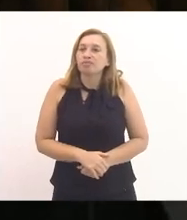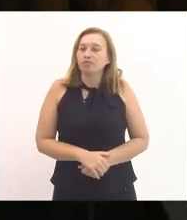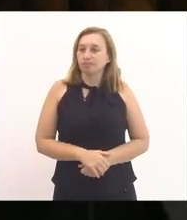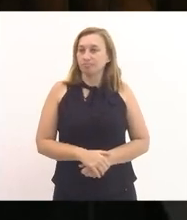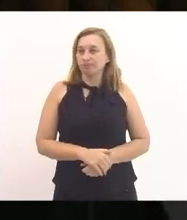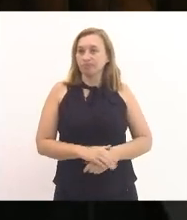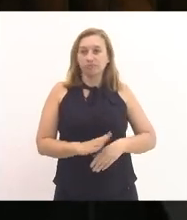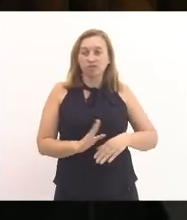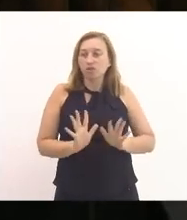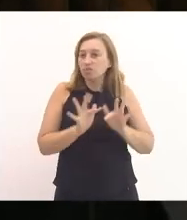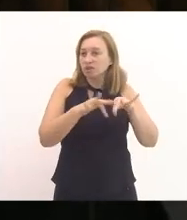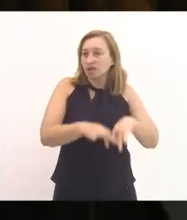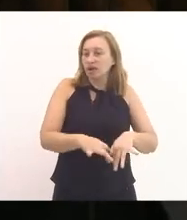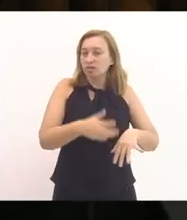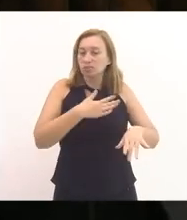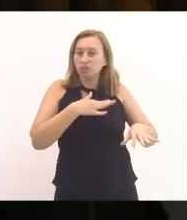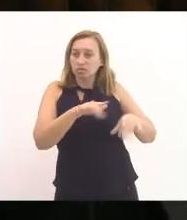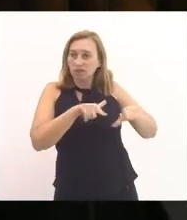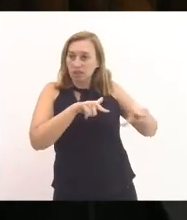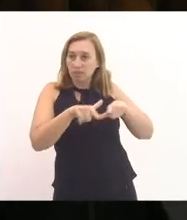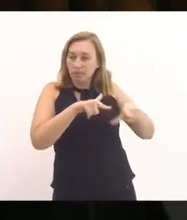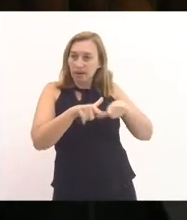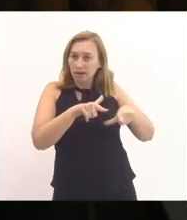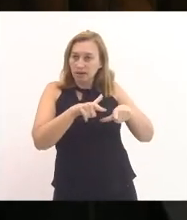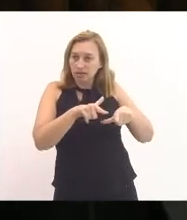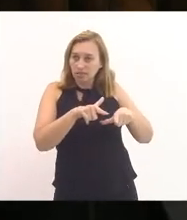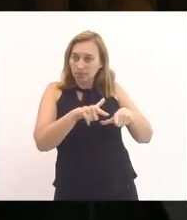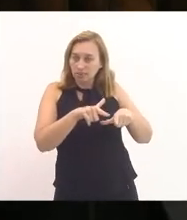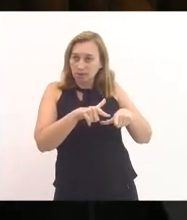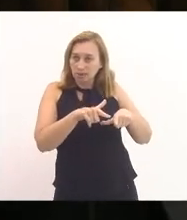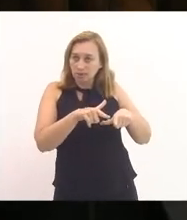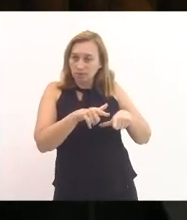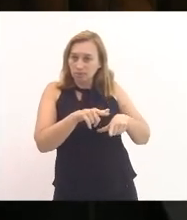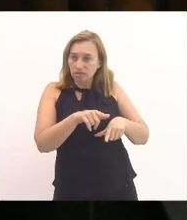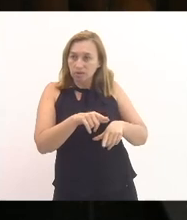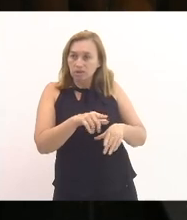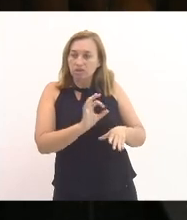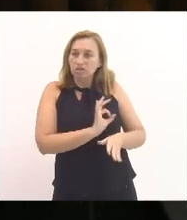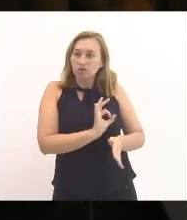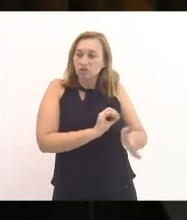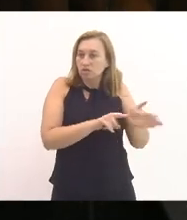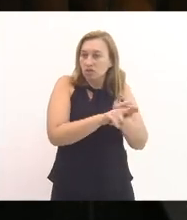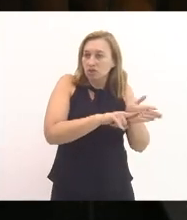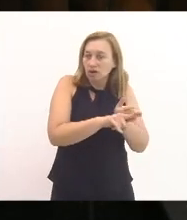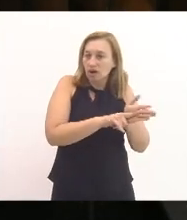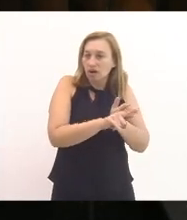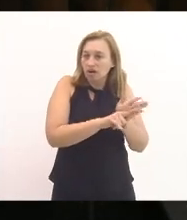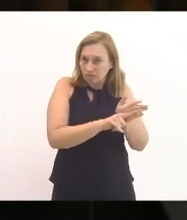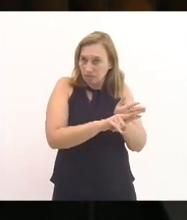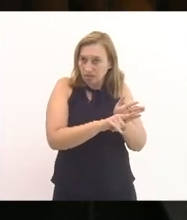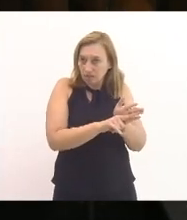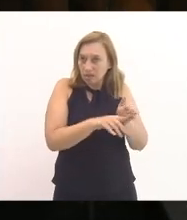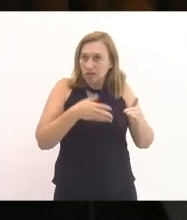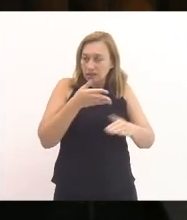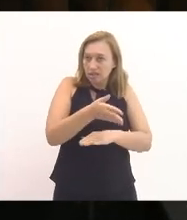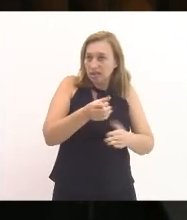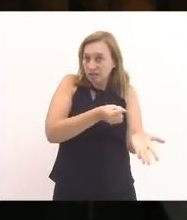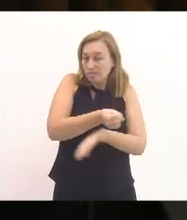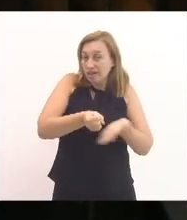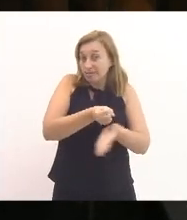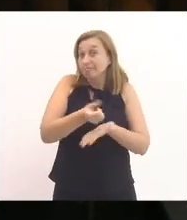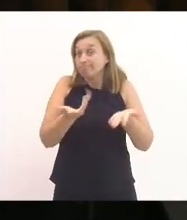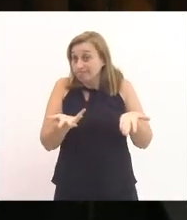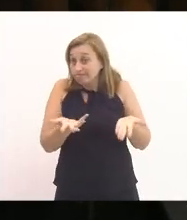topo da minha carreira investigador policial de primeira auferindo o que usa mais cargos auferem entrando pela